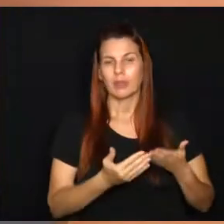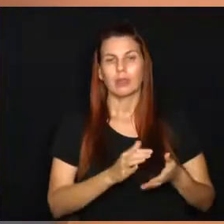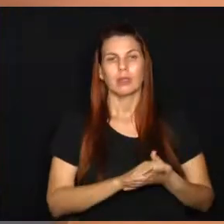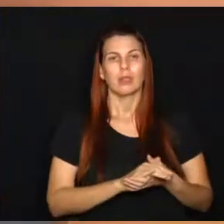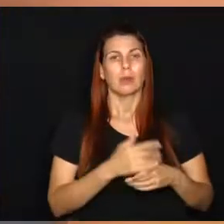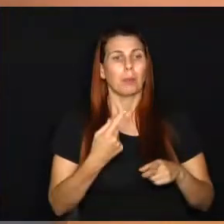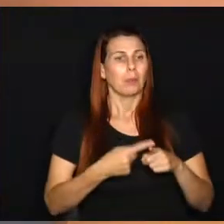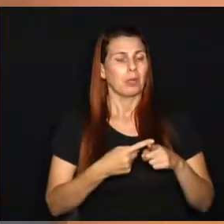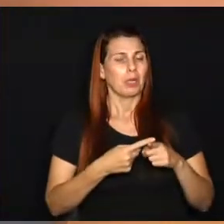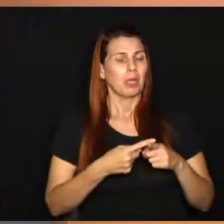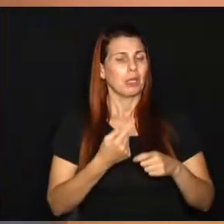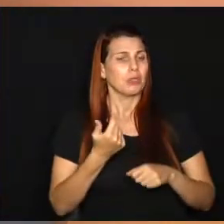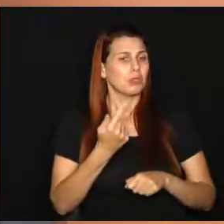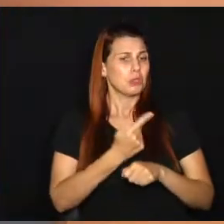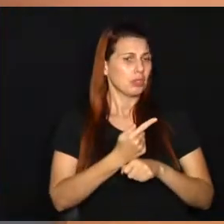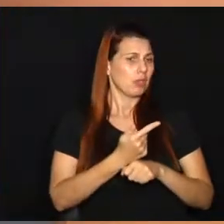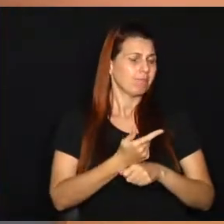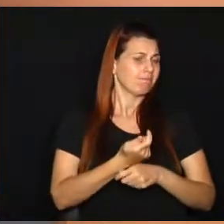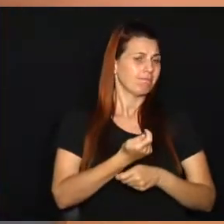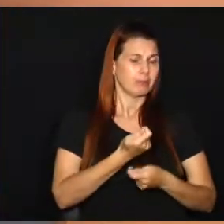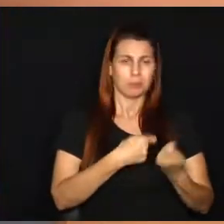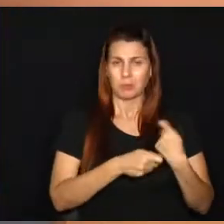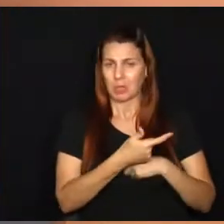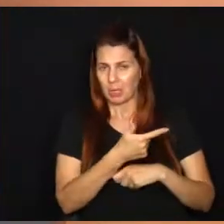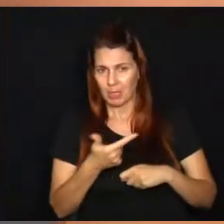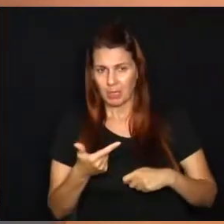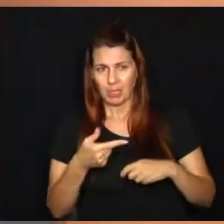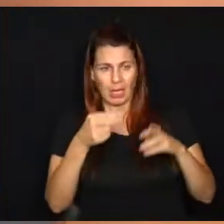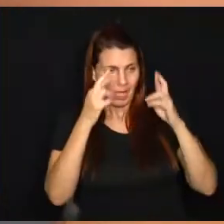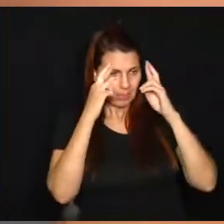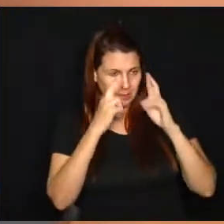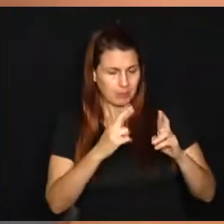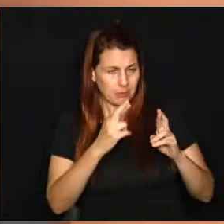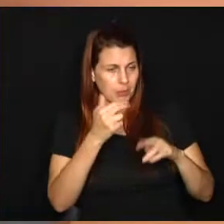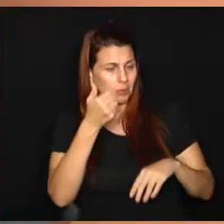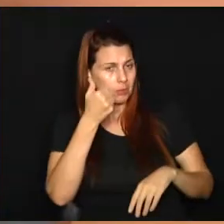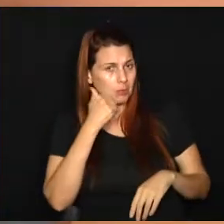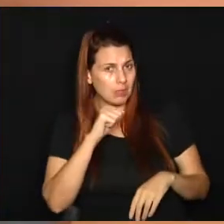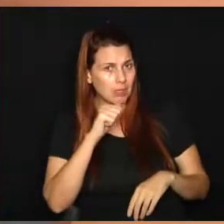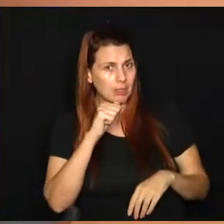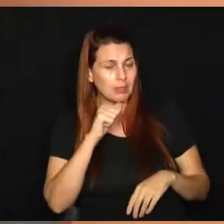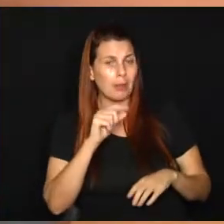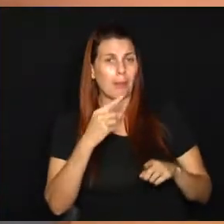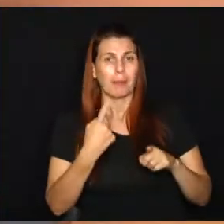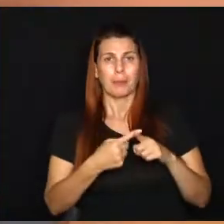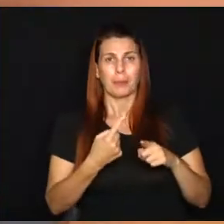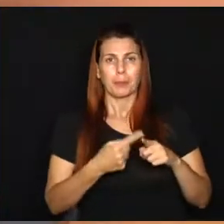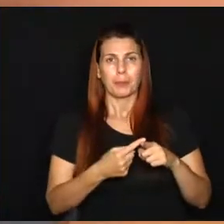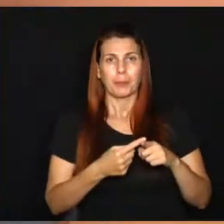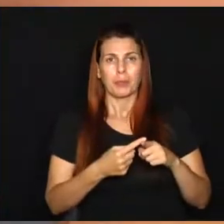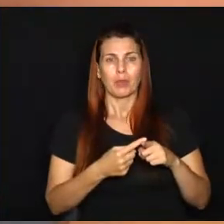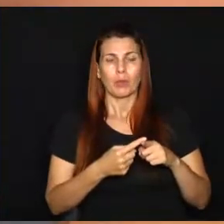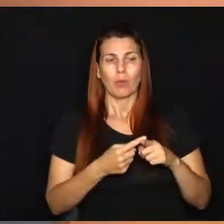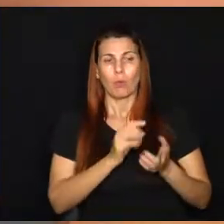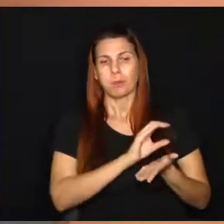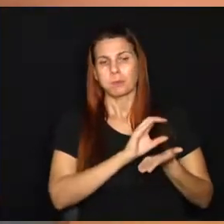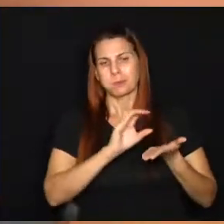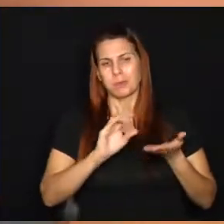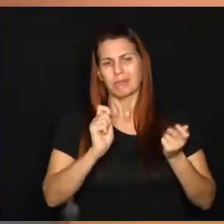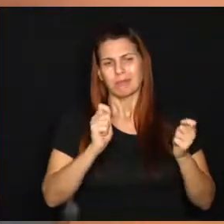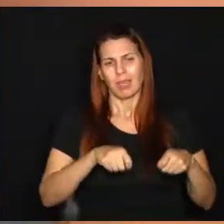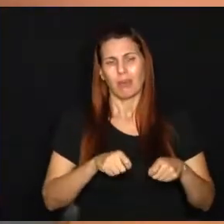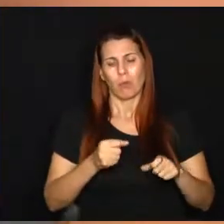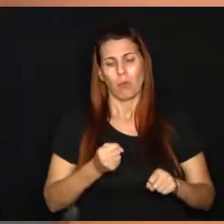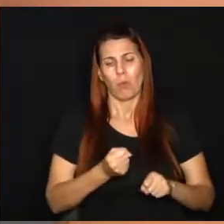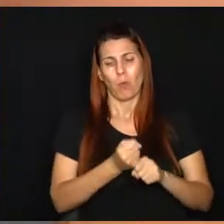de gestão, sei lá, falta de respeito com as mulheres, porque uma verba que podia ter um hospital